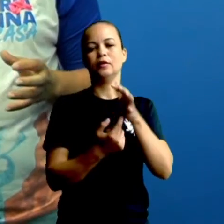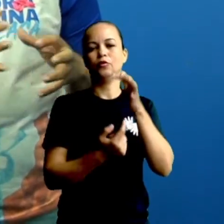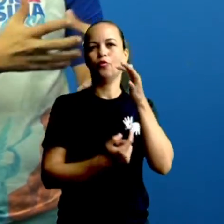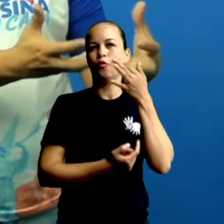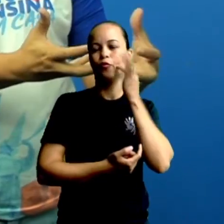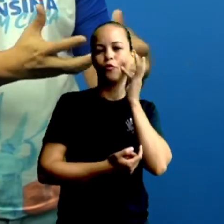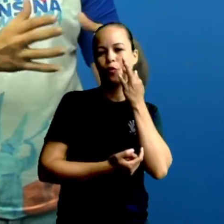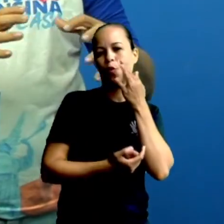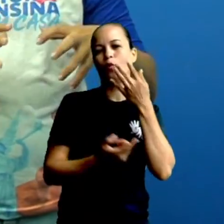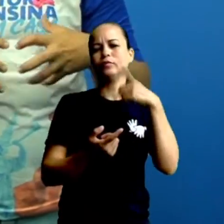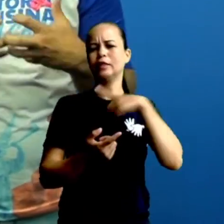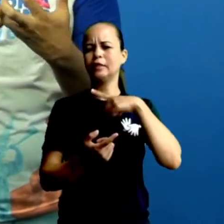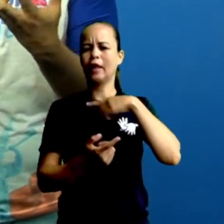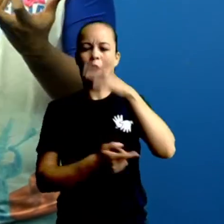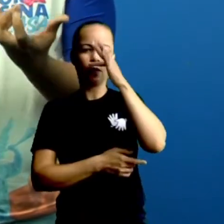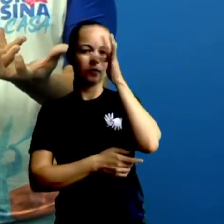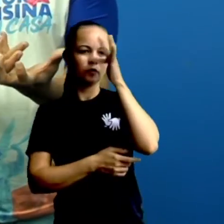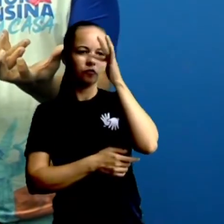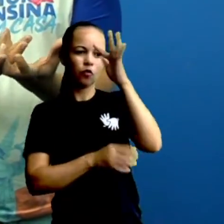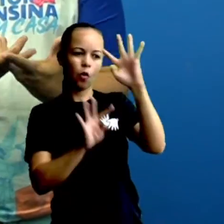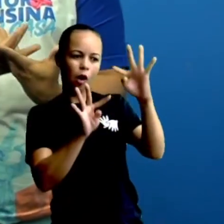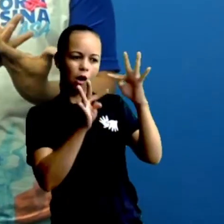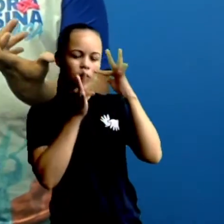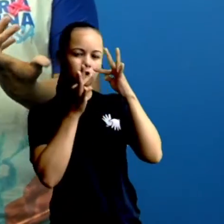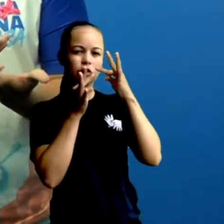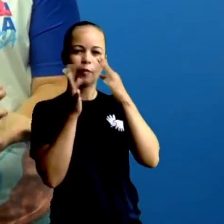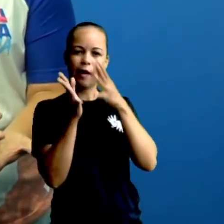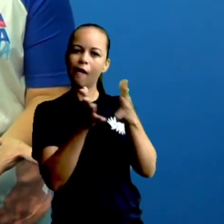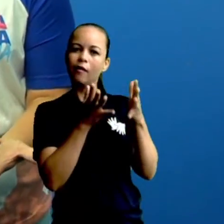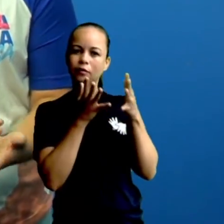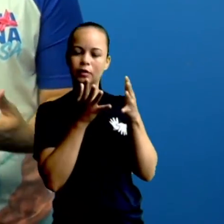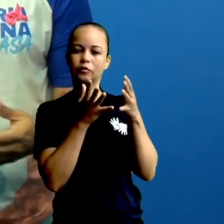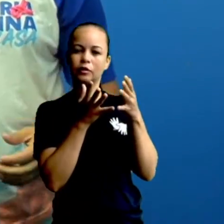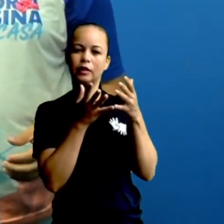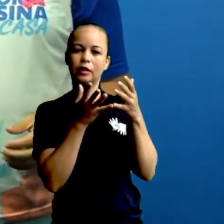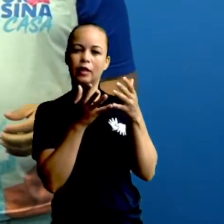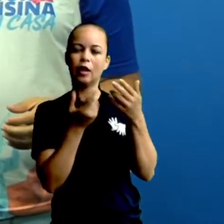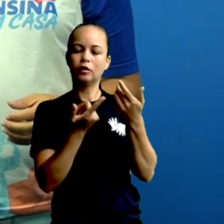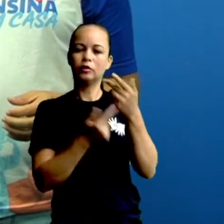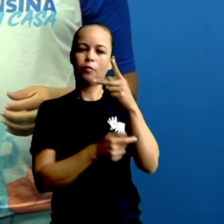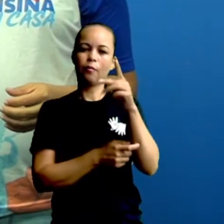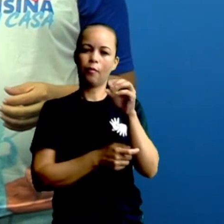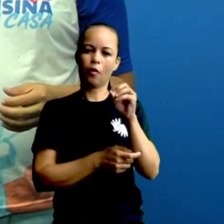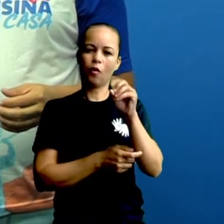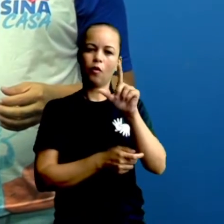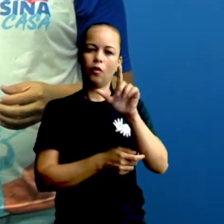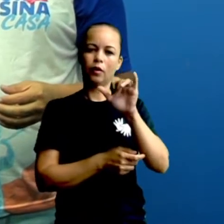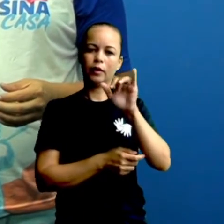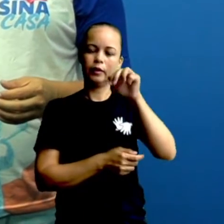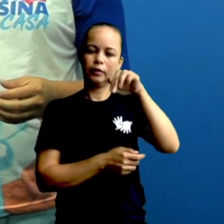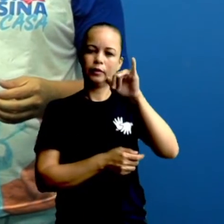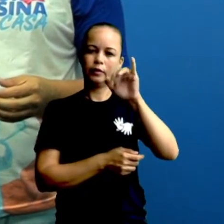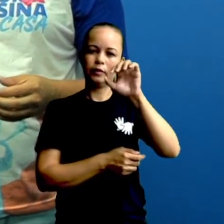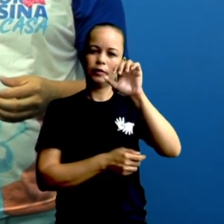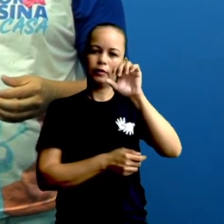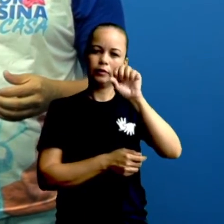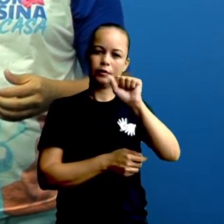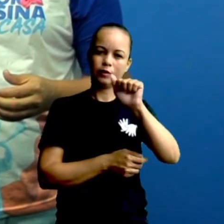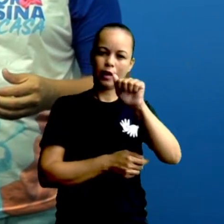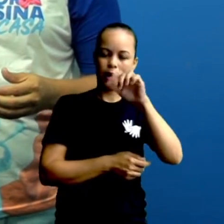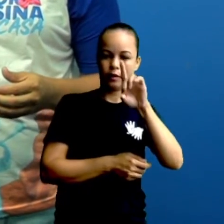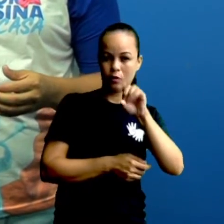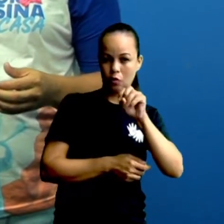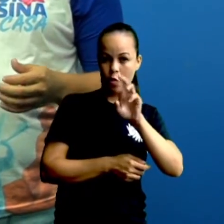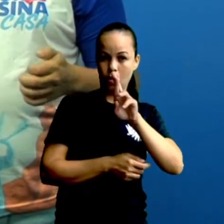flor mais atrativa, que chama a atenção de agentes polinizadores, vai fazer com certeza com que isso se torne uma